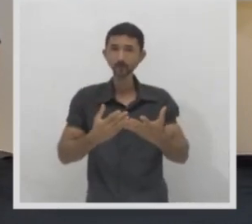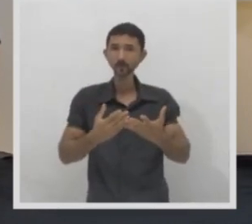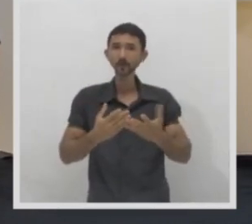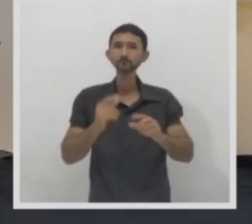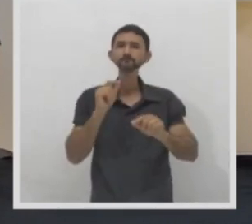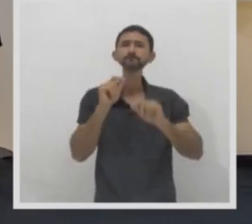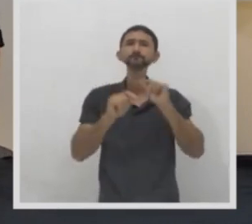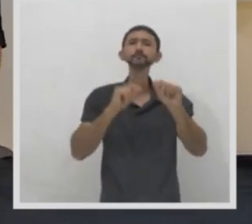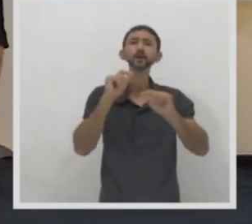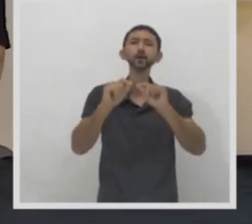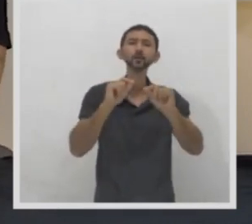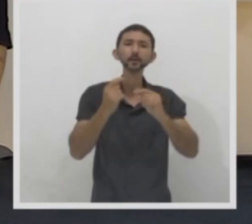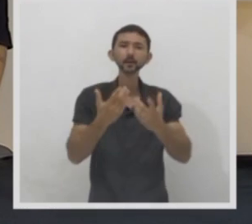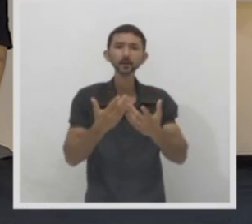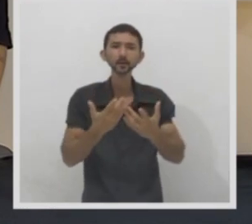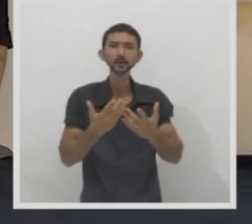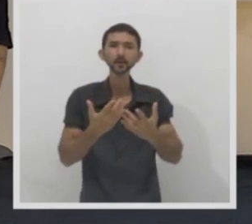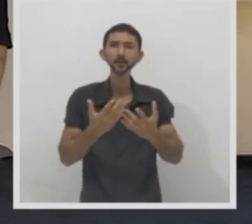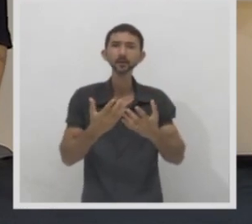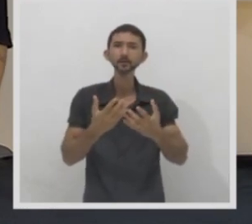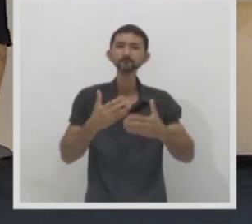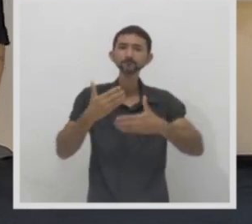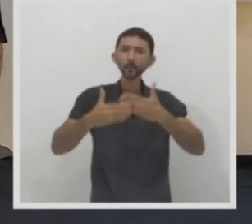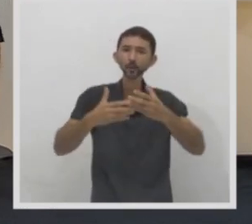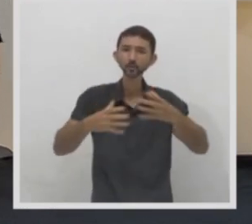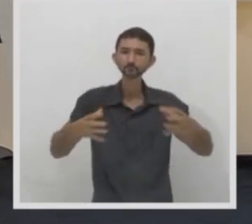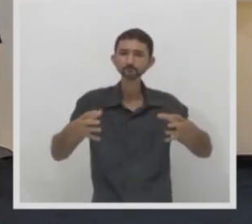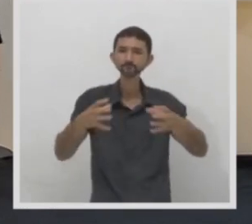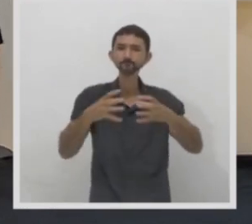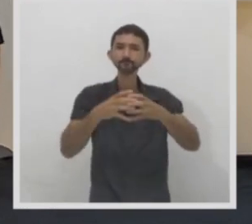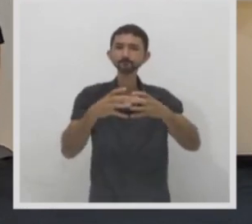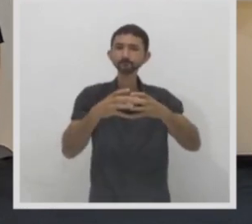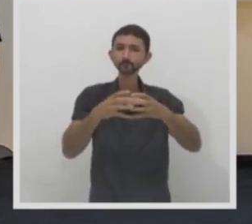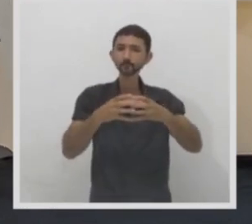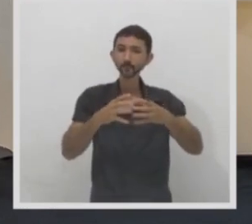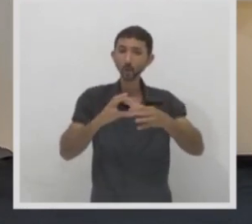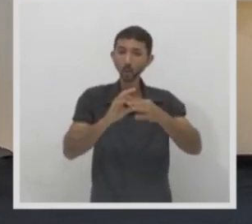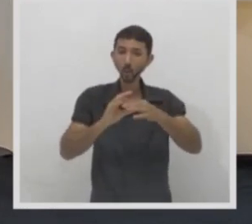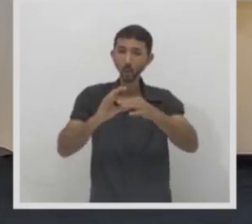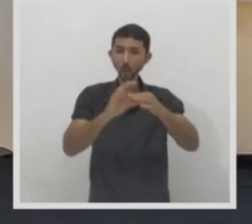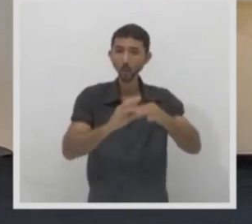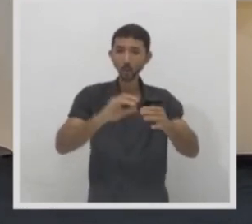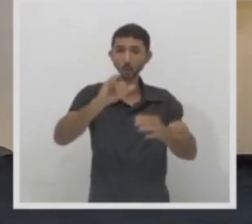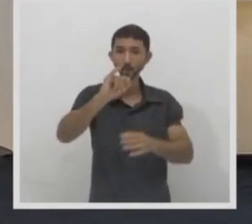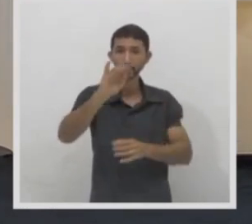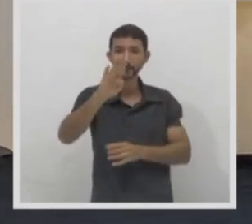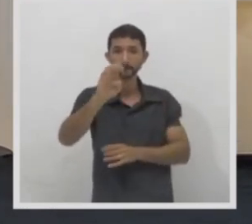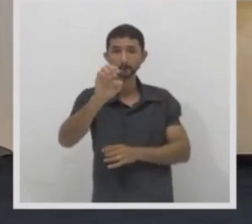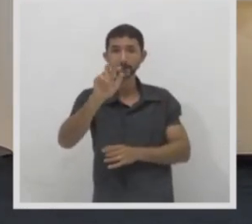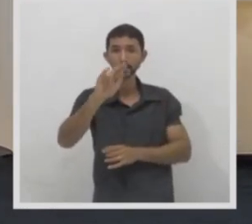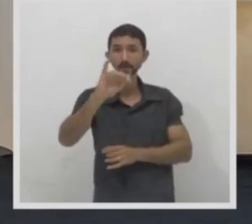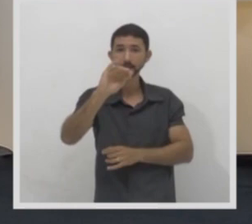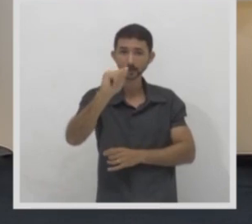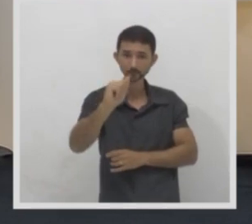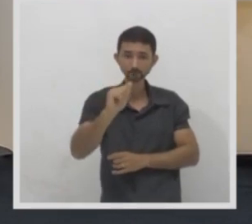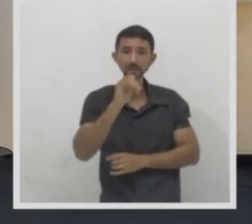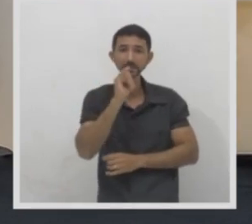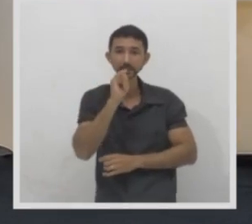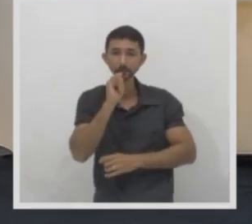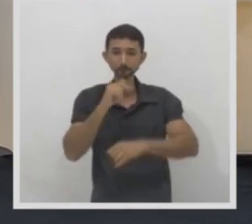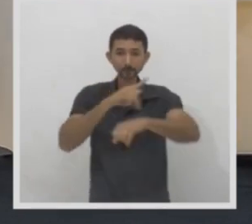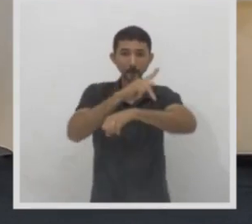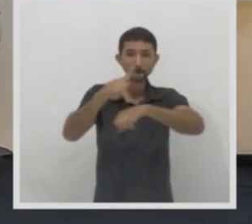foi o processo de União Ibérica. Né? O que é a União Ibérica? Os países ibéricos eram